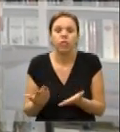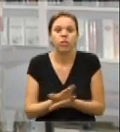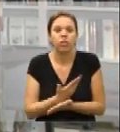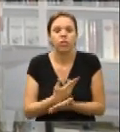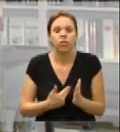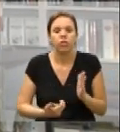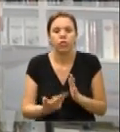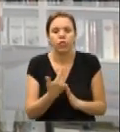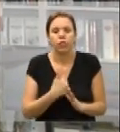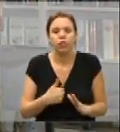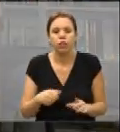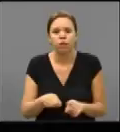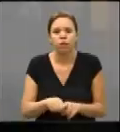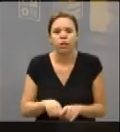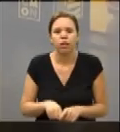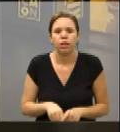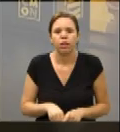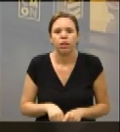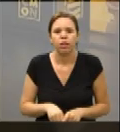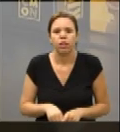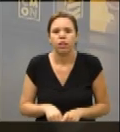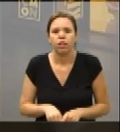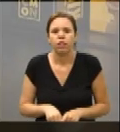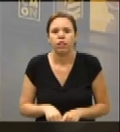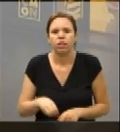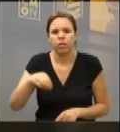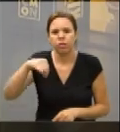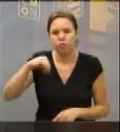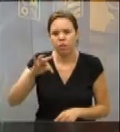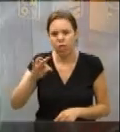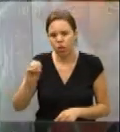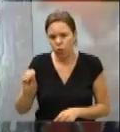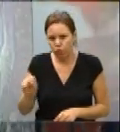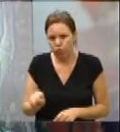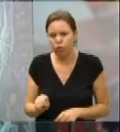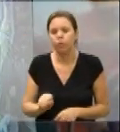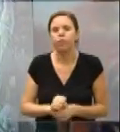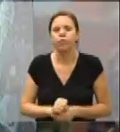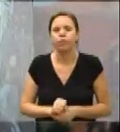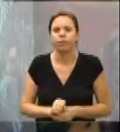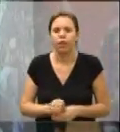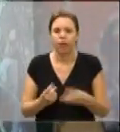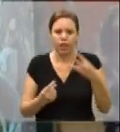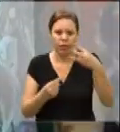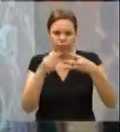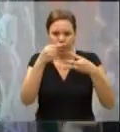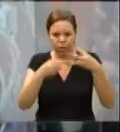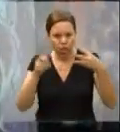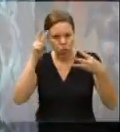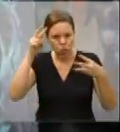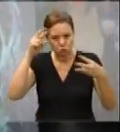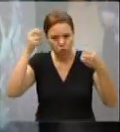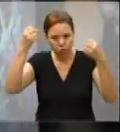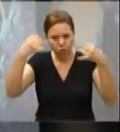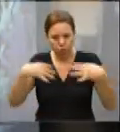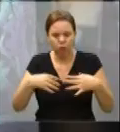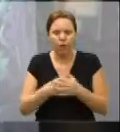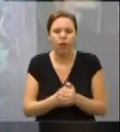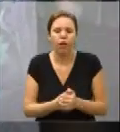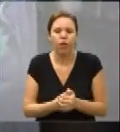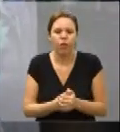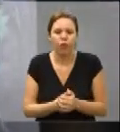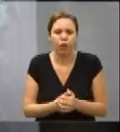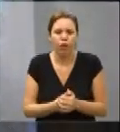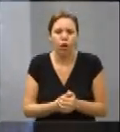tem o Mitos de Cthulhu, que também adapta 3 contos do Lovecraft para história em quadrinhos, que foi escrito